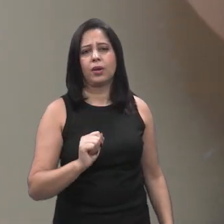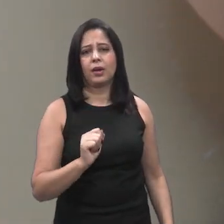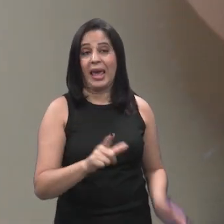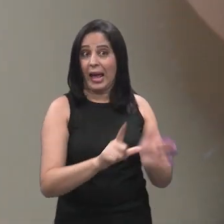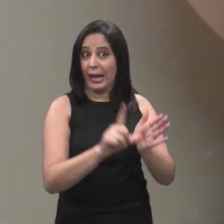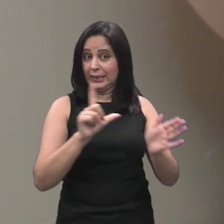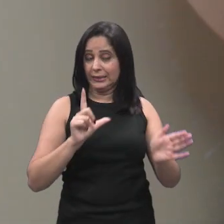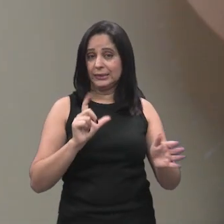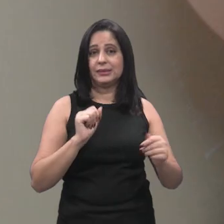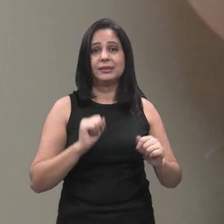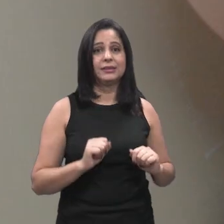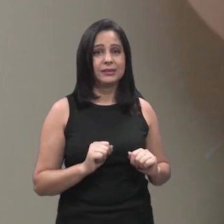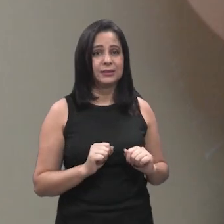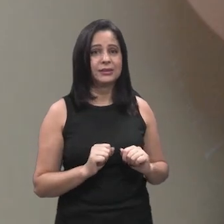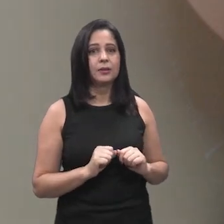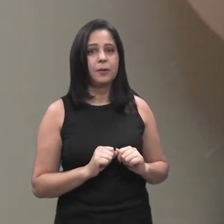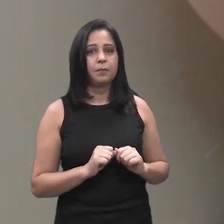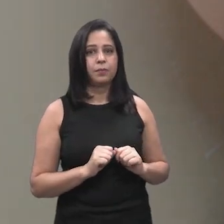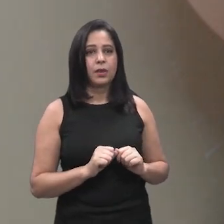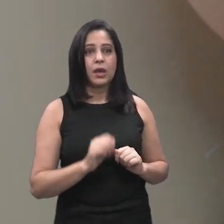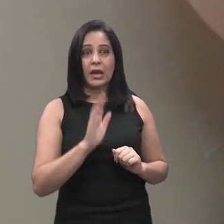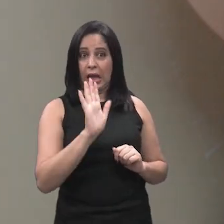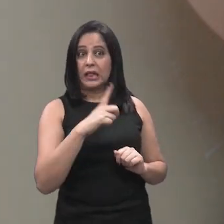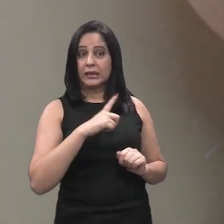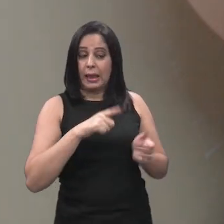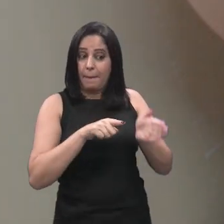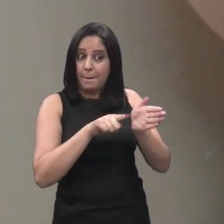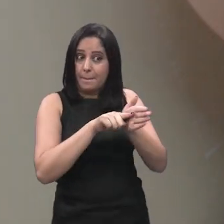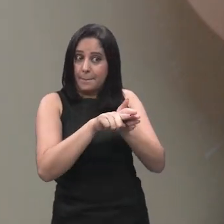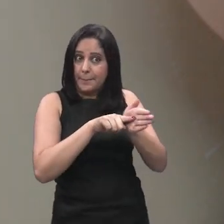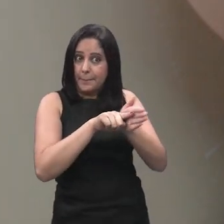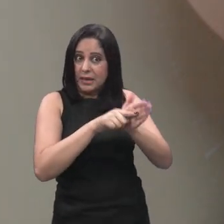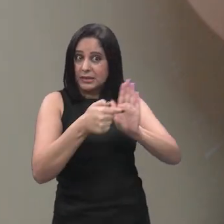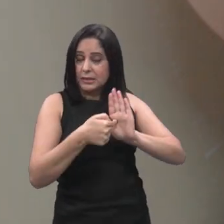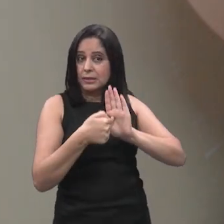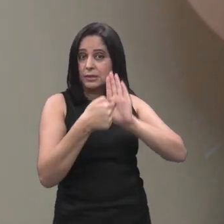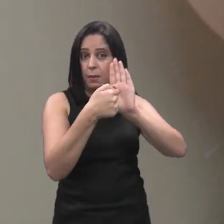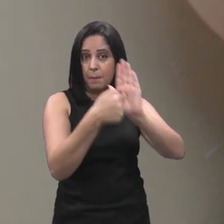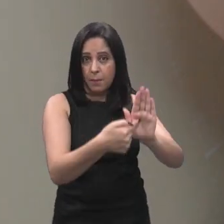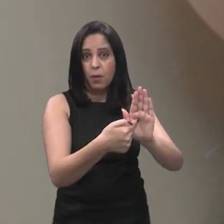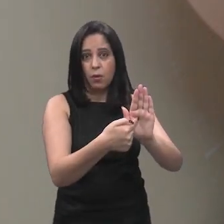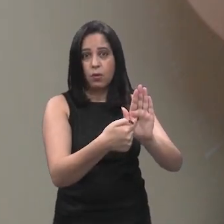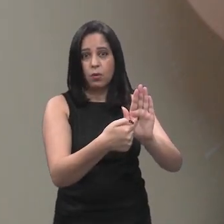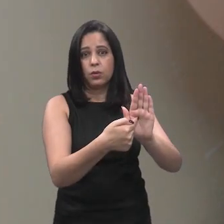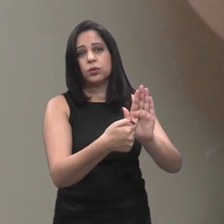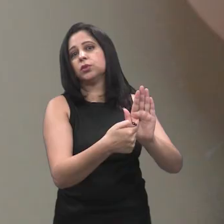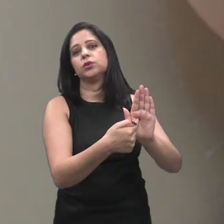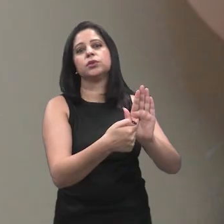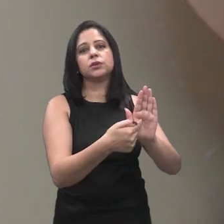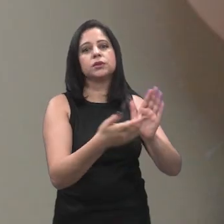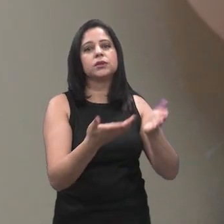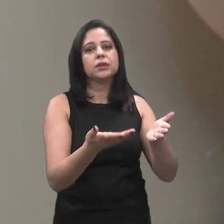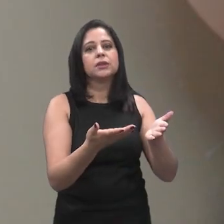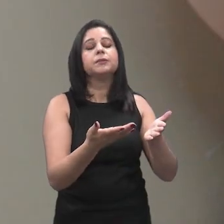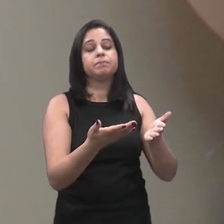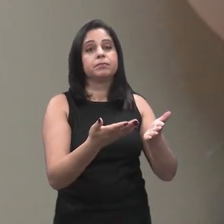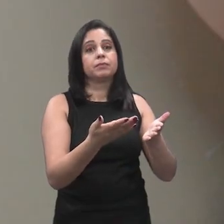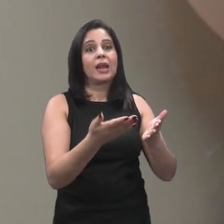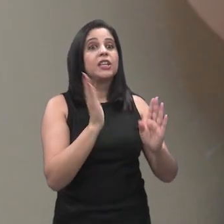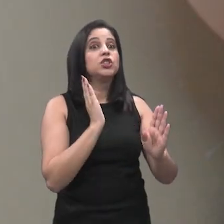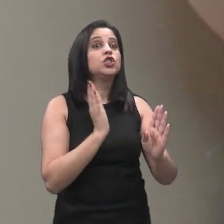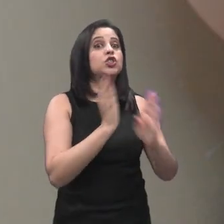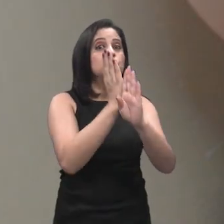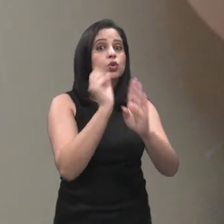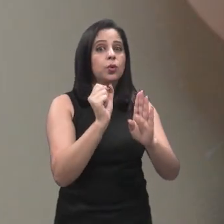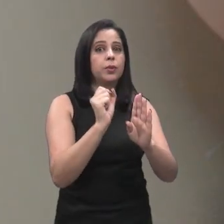estudo recente e aí foi constatado que pessoas, né, deram ali placebo para um grupo de